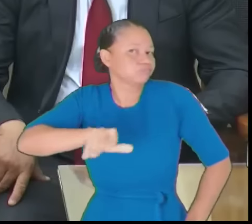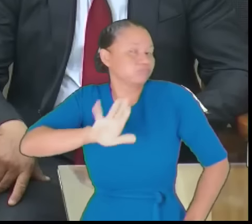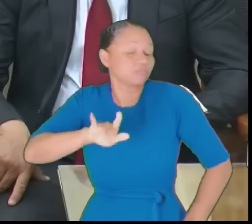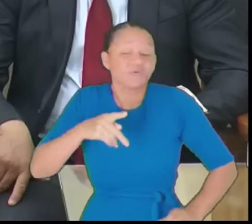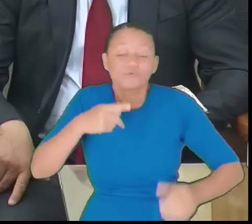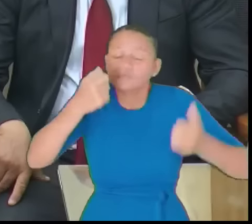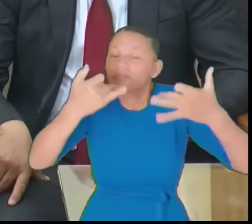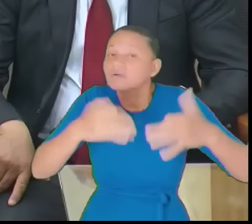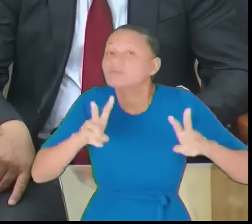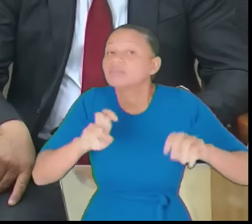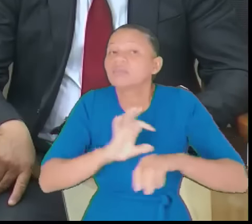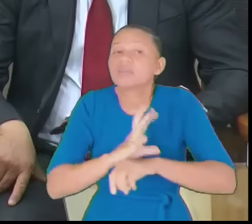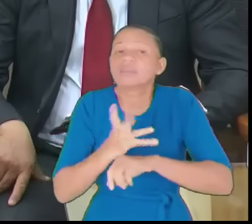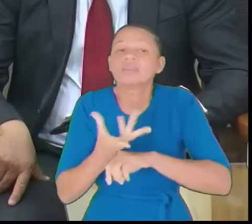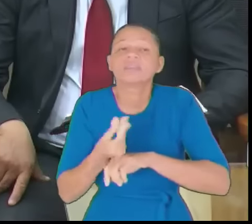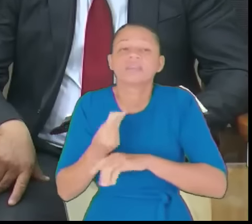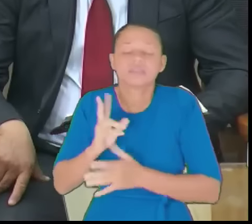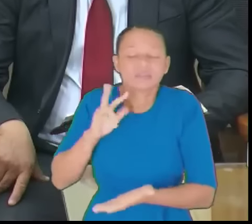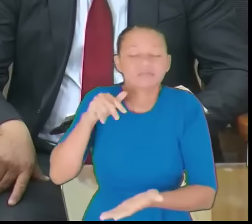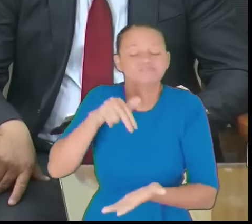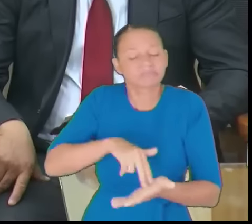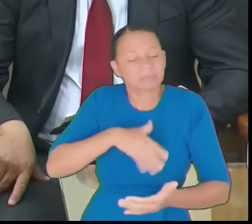igreja, que vem